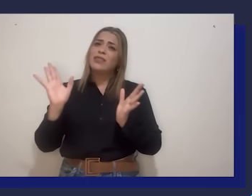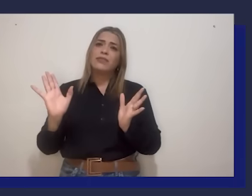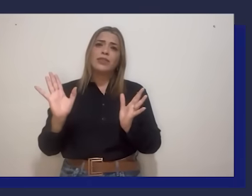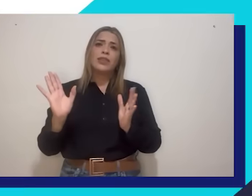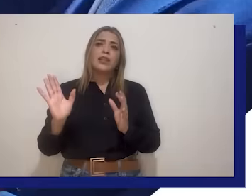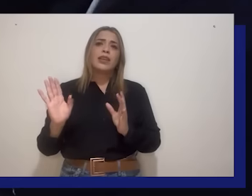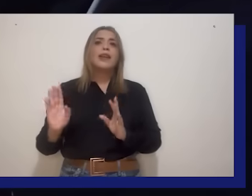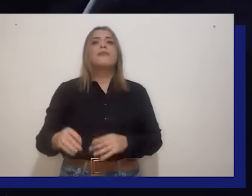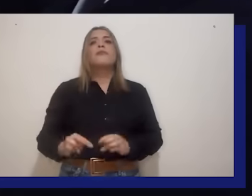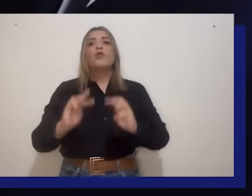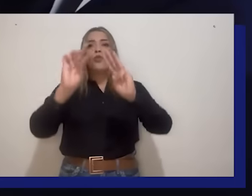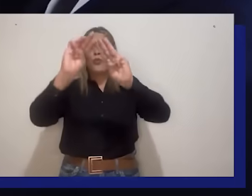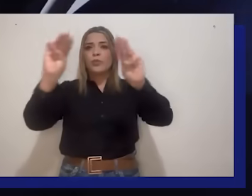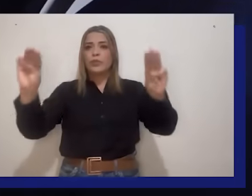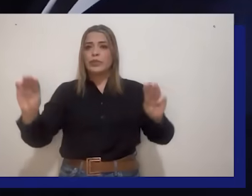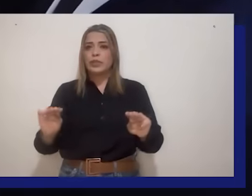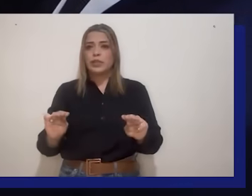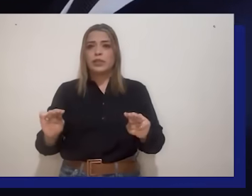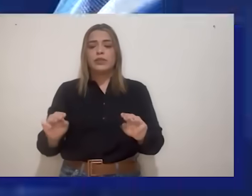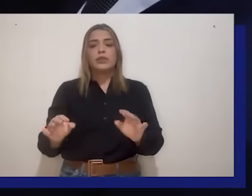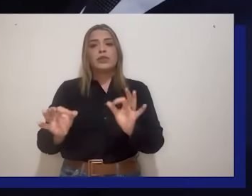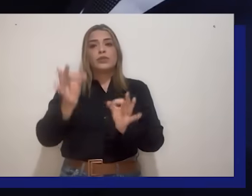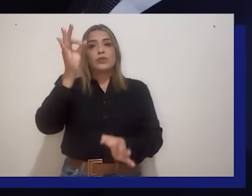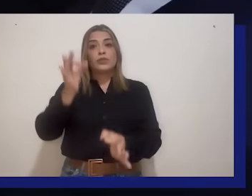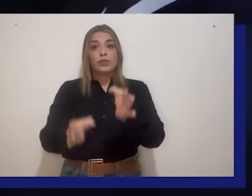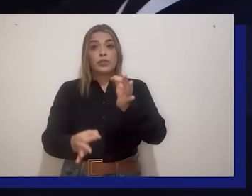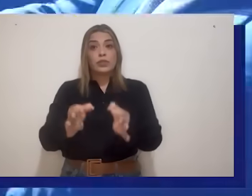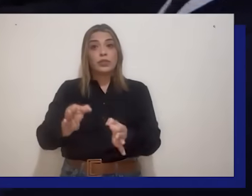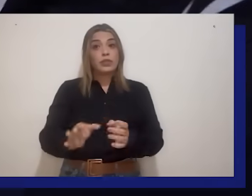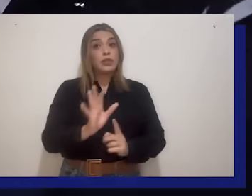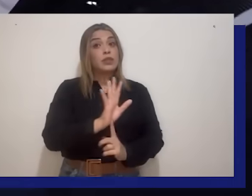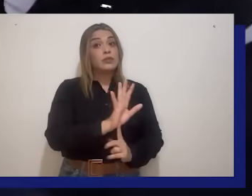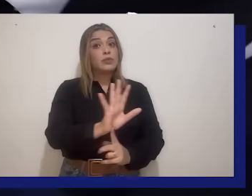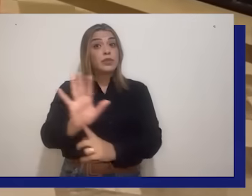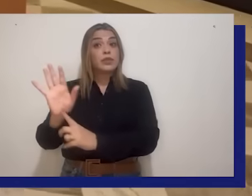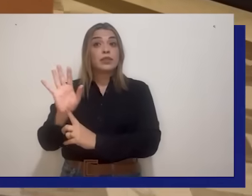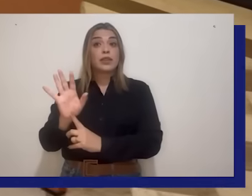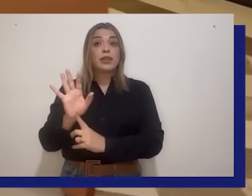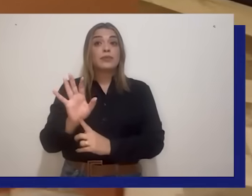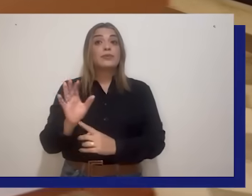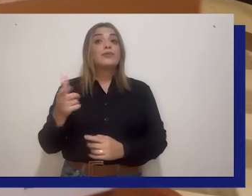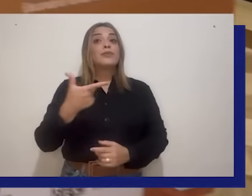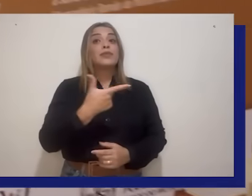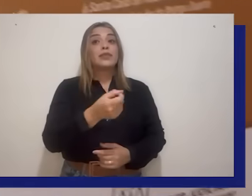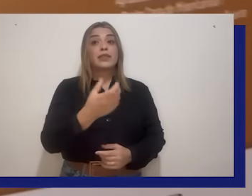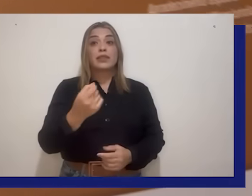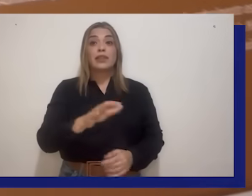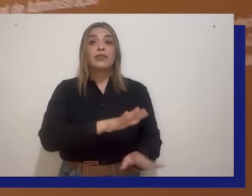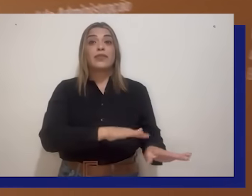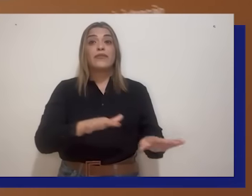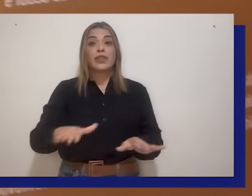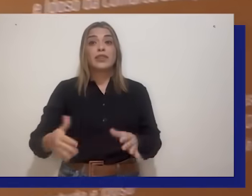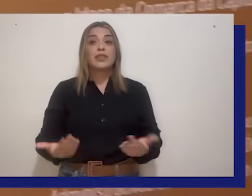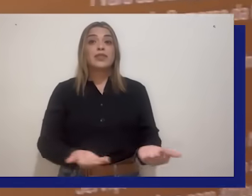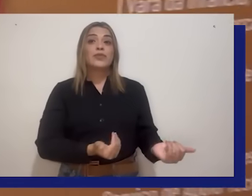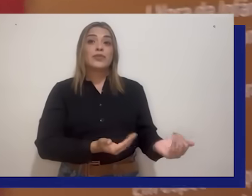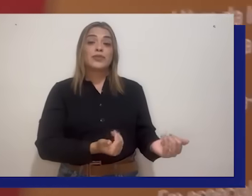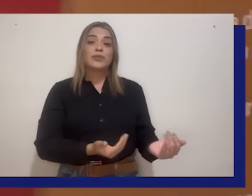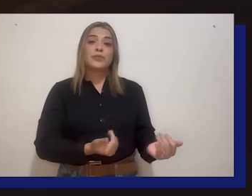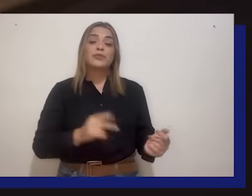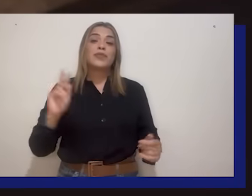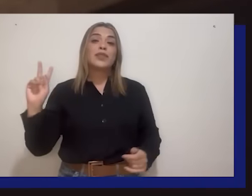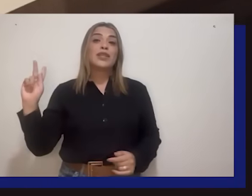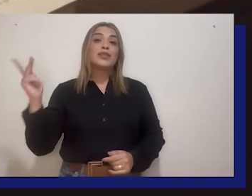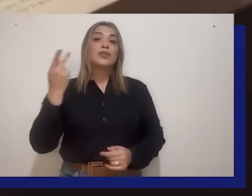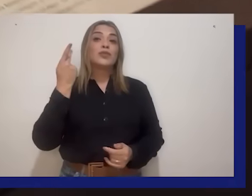bate-papo. No Museu da Justiça, TJRJ inicia exposição sobre o centenário da Justiça da Infância e da Juventude. A história é